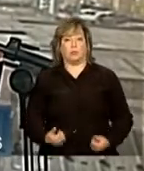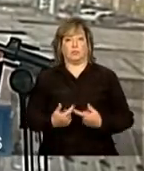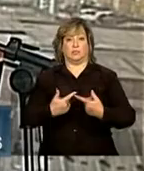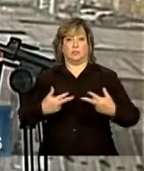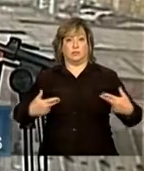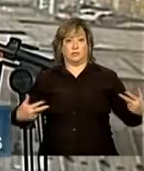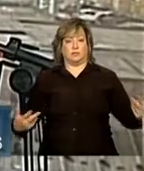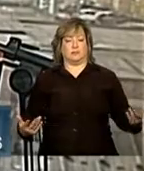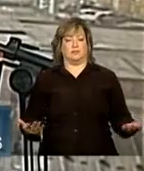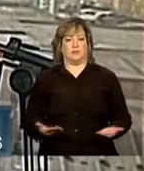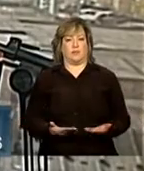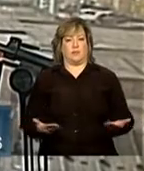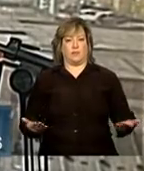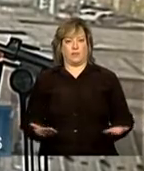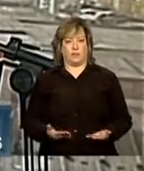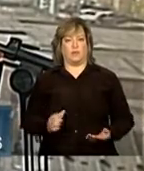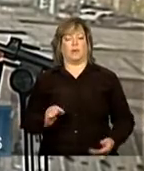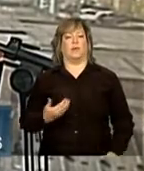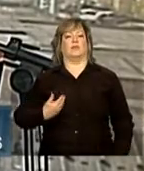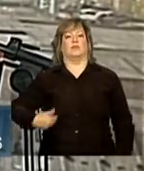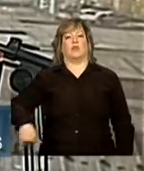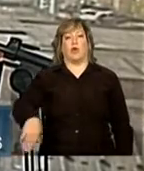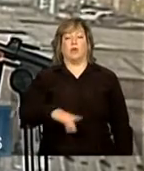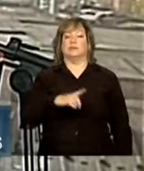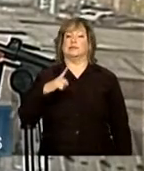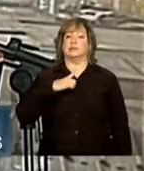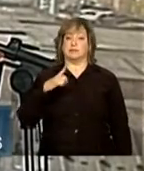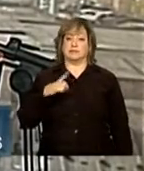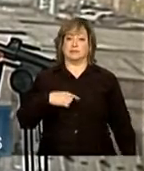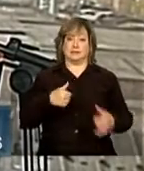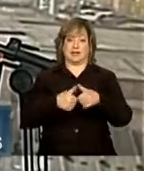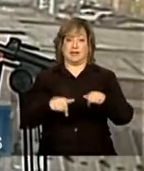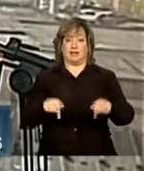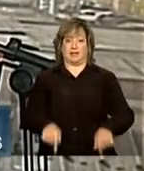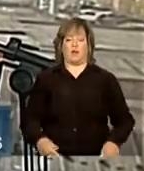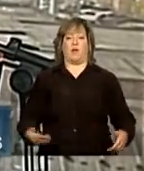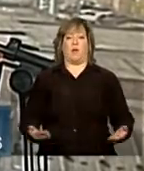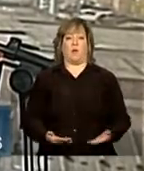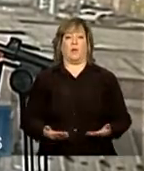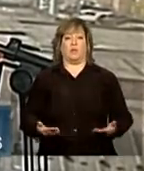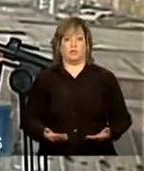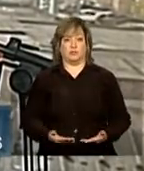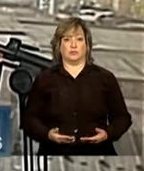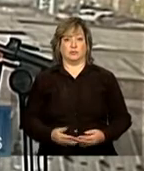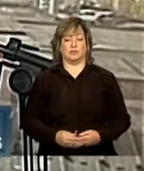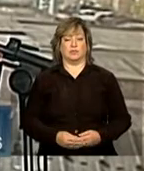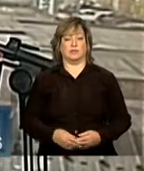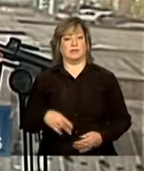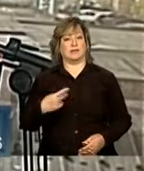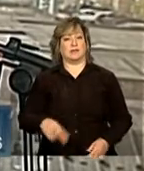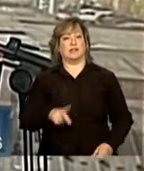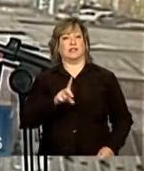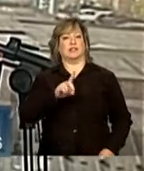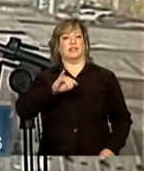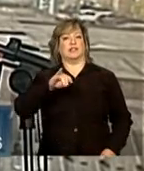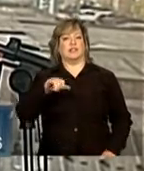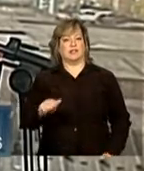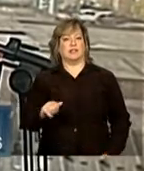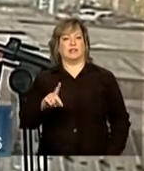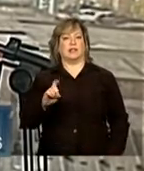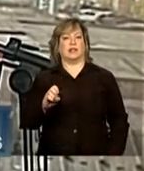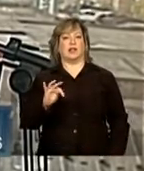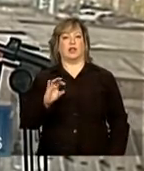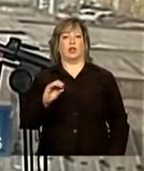bons ventos, que nós estejamos aqui hoje, nesse dia de Todos os